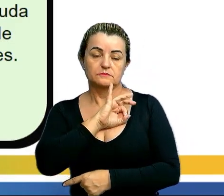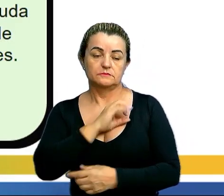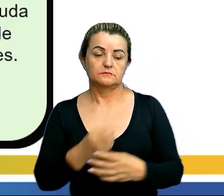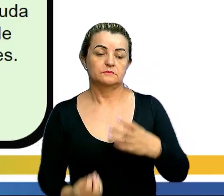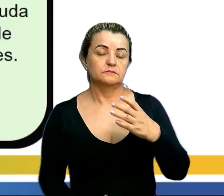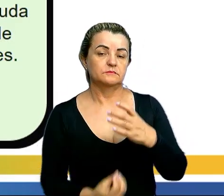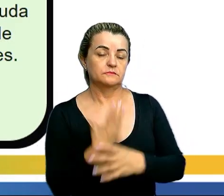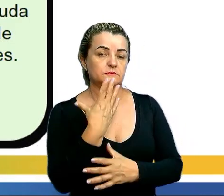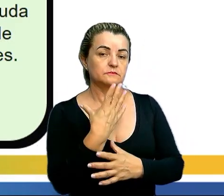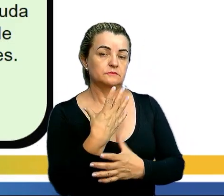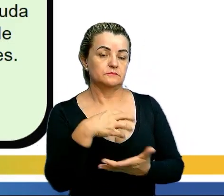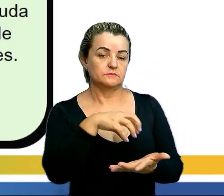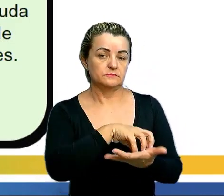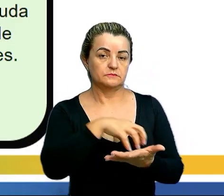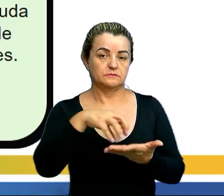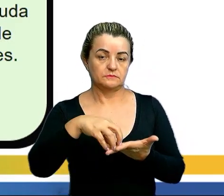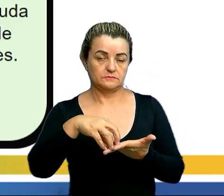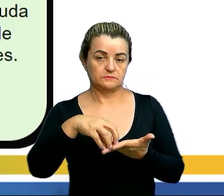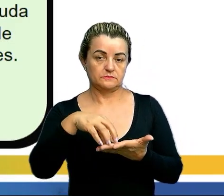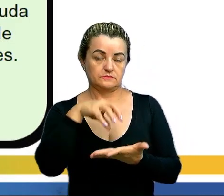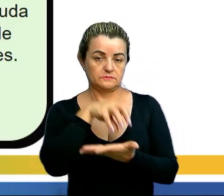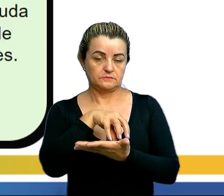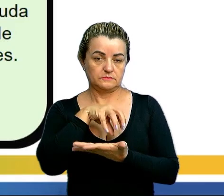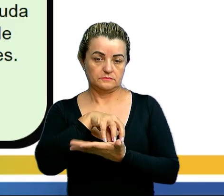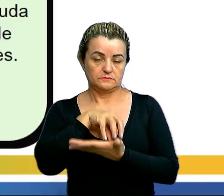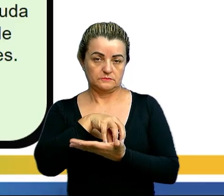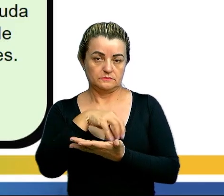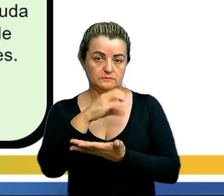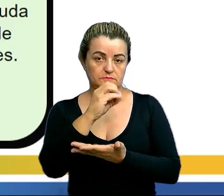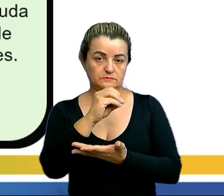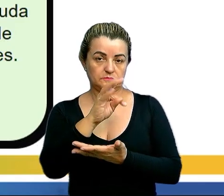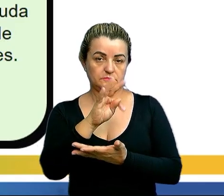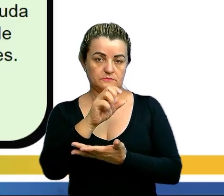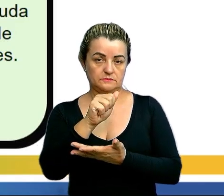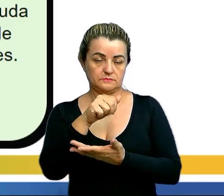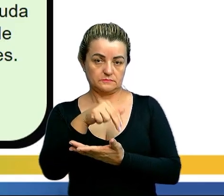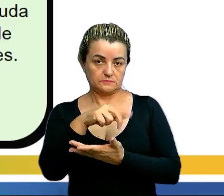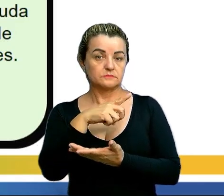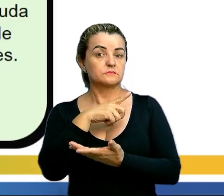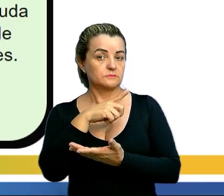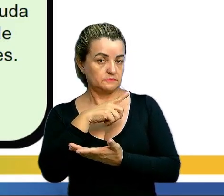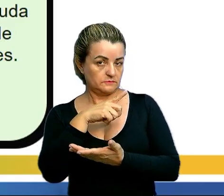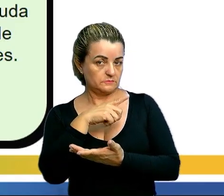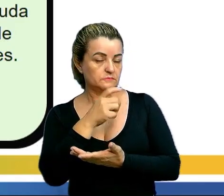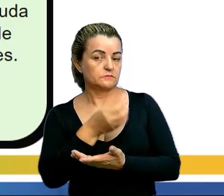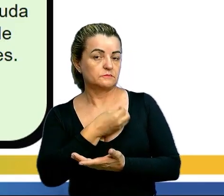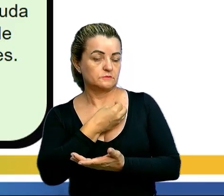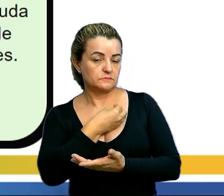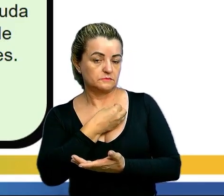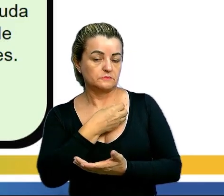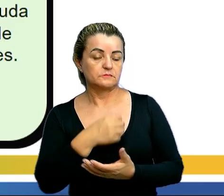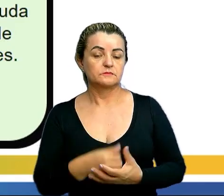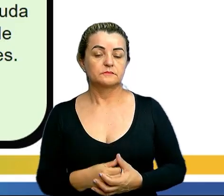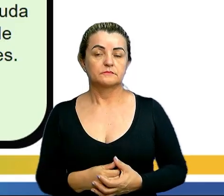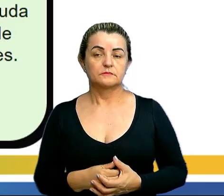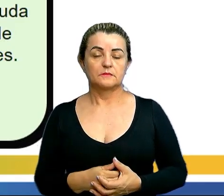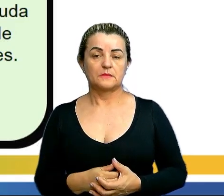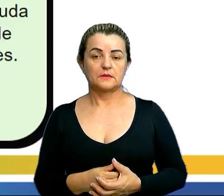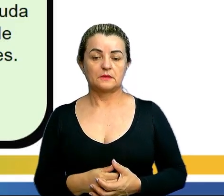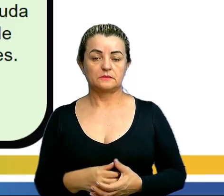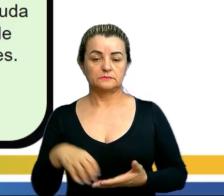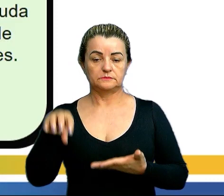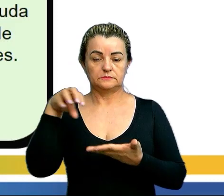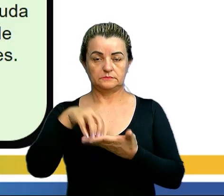dois órgãos, né, ou desses dois planos. A OTAN, que inclusive ainda existe, tá, minha gente? A OTAN existe hoje.